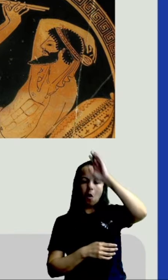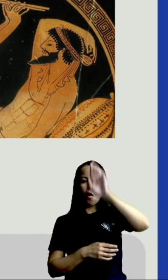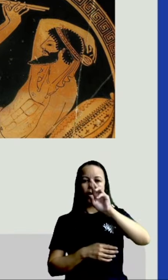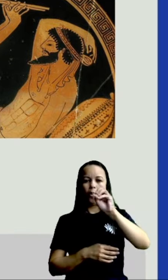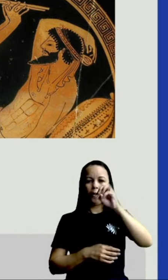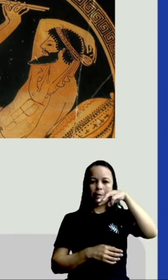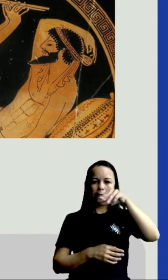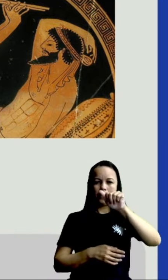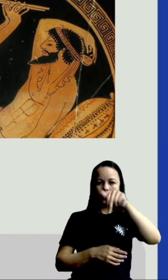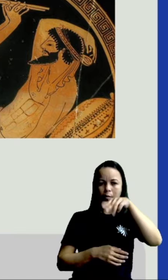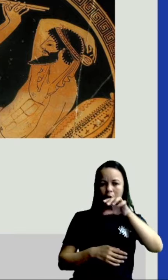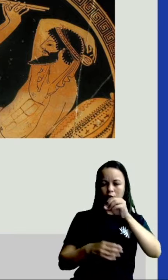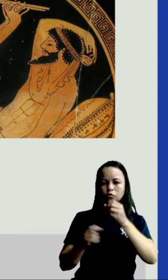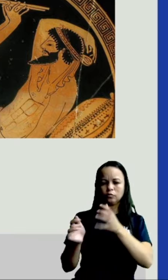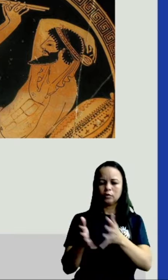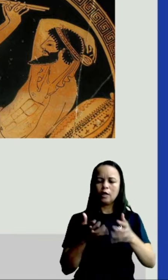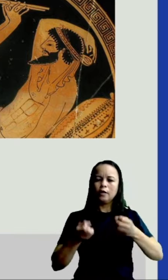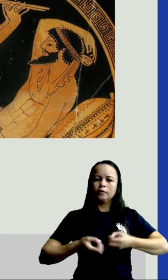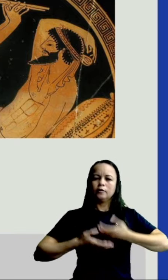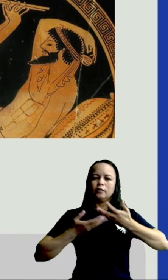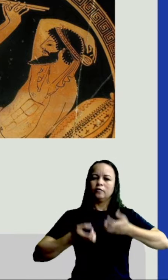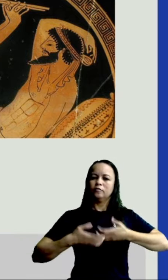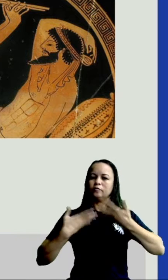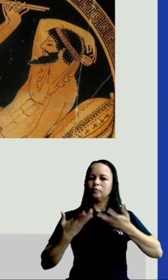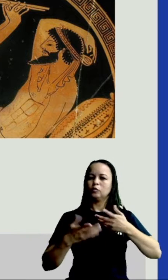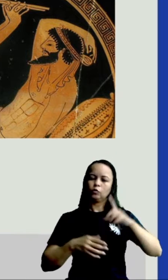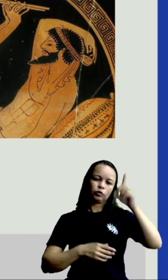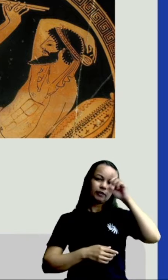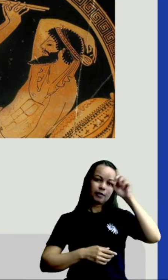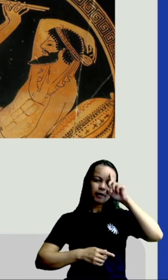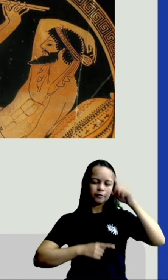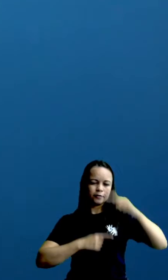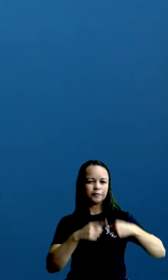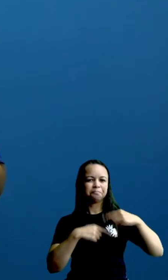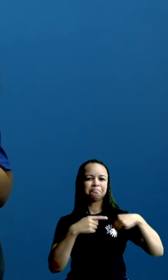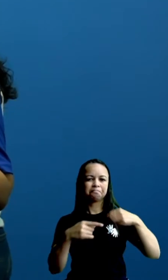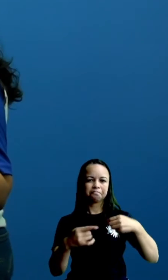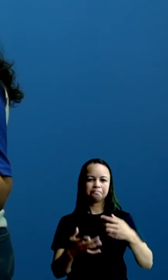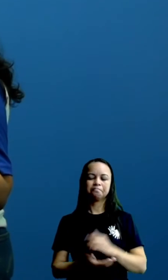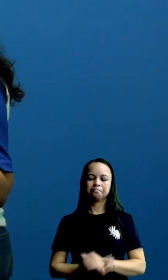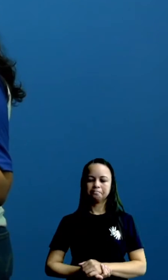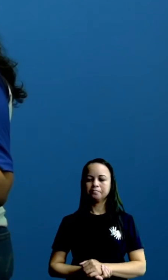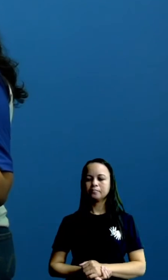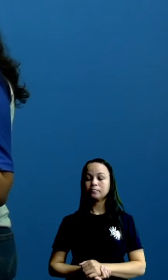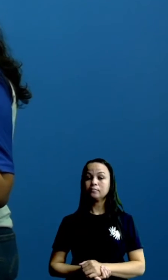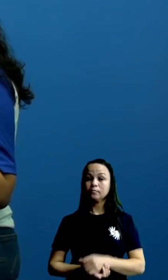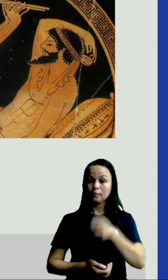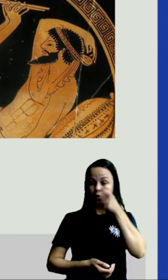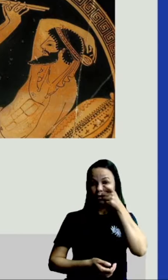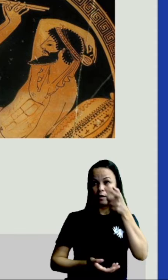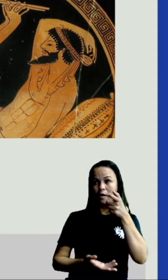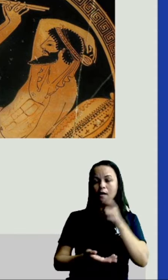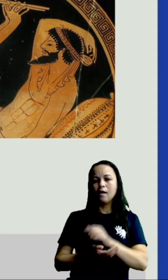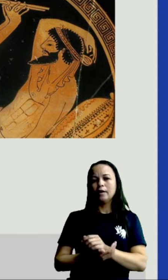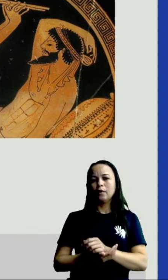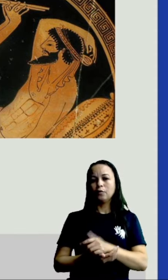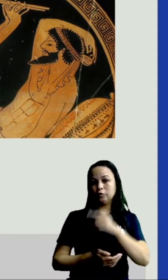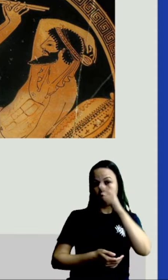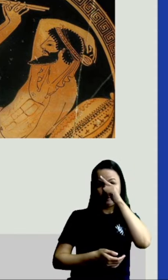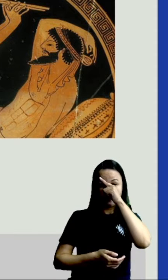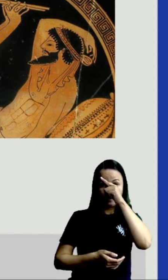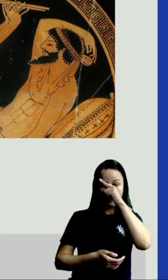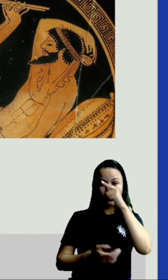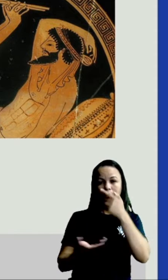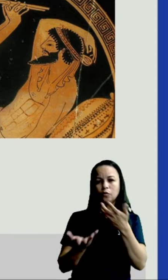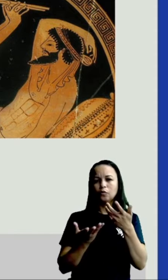Dessa arte de maneira mais Ampla e cotidiana ver só que interessante né os gregos é